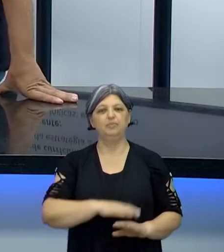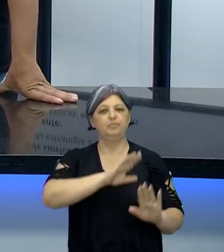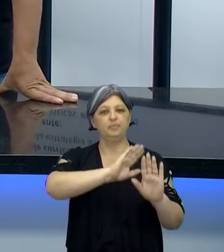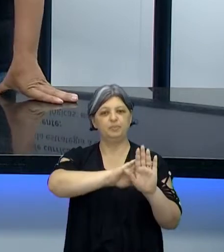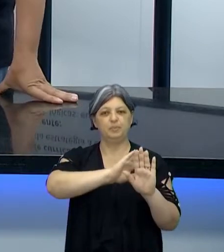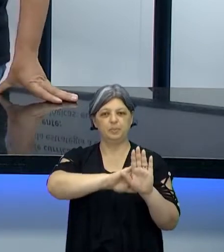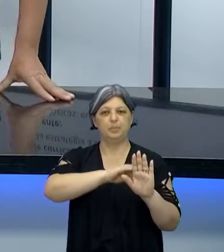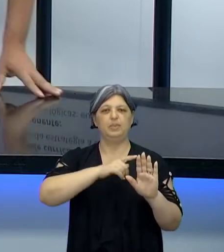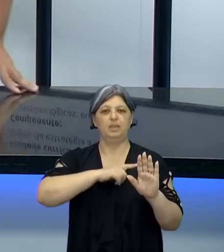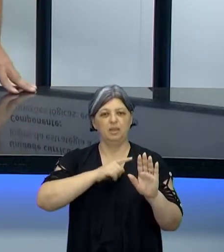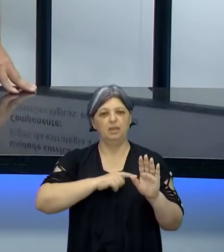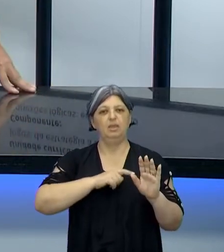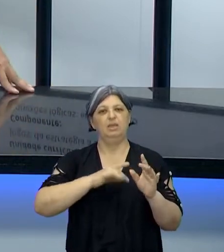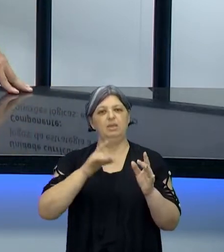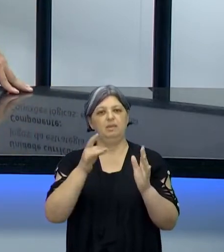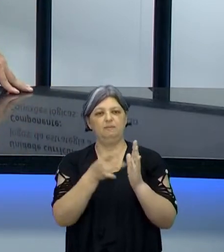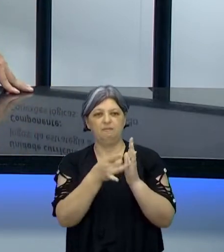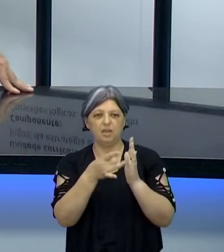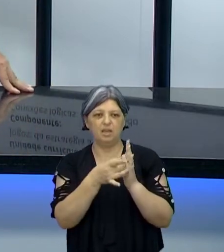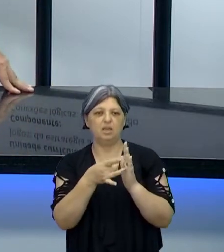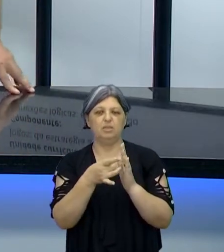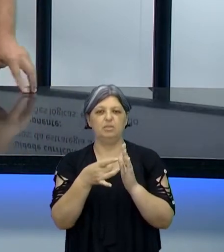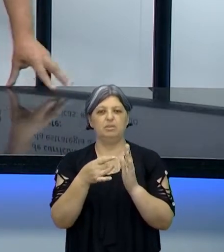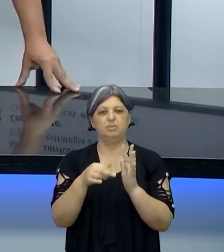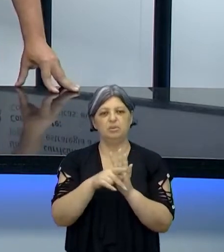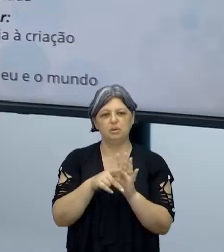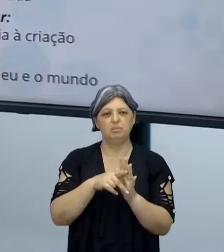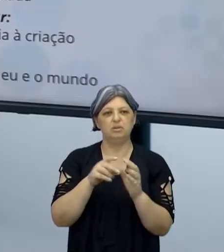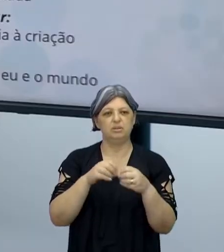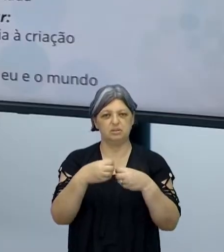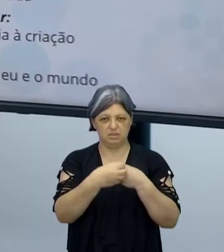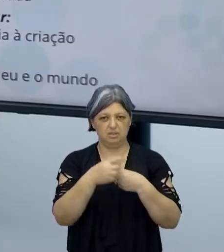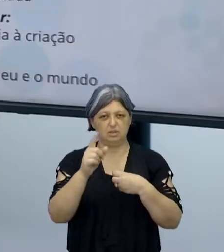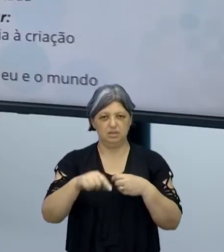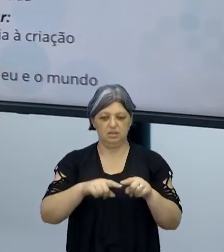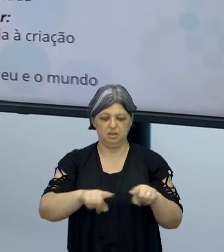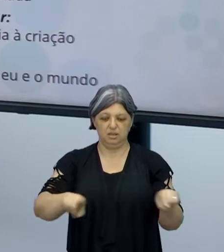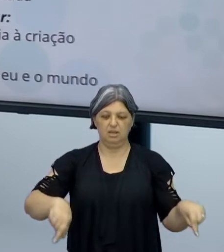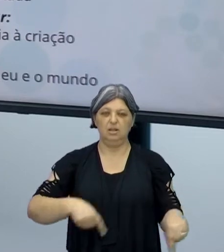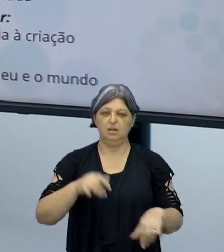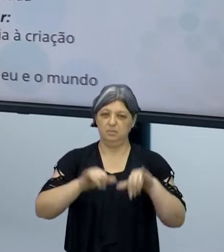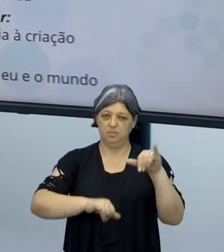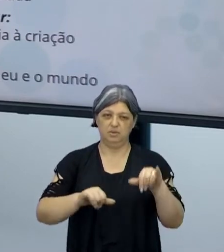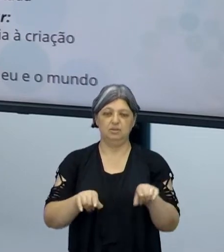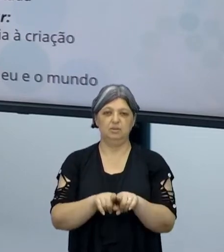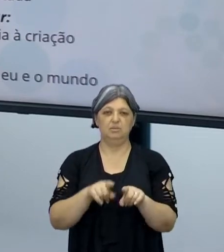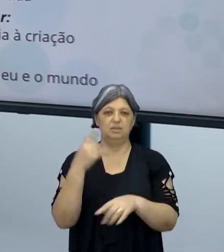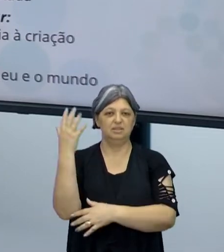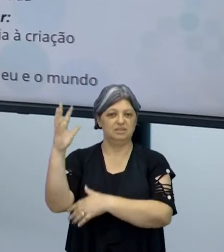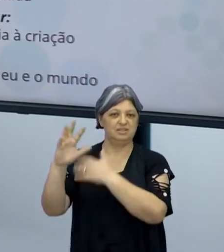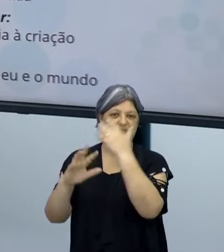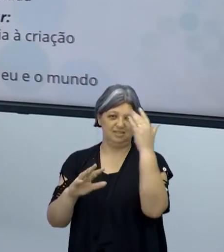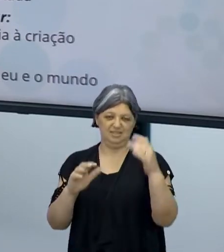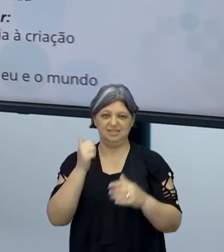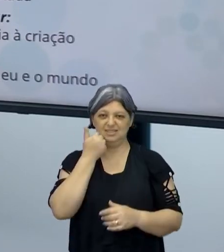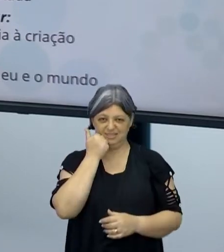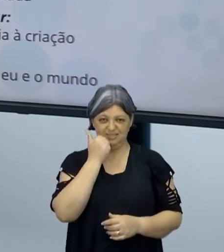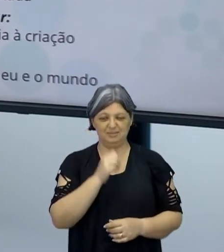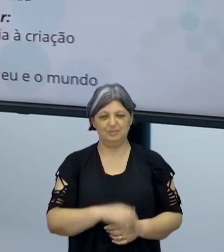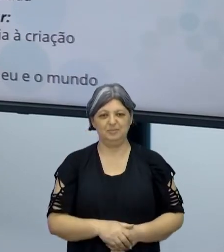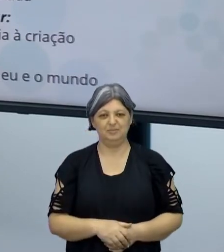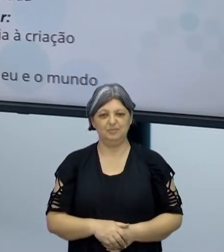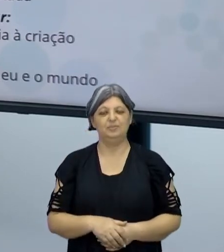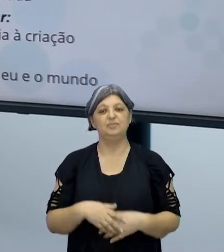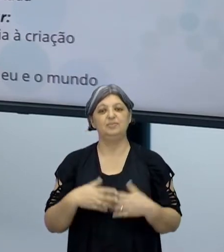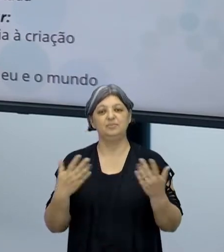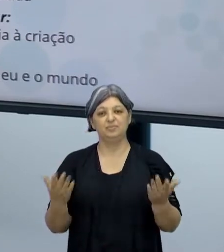algumas vidrarias aqui, umas células, porque aqui é um laboratório de ciências da natureza também, né? É isso mesmo. E, gente,